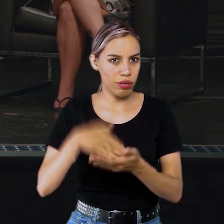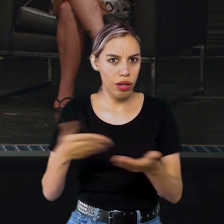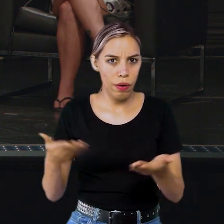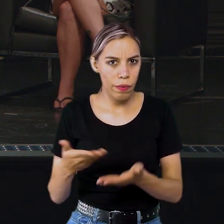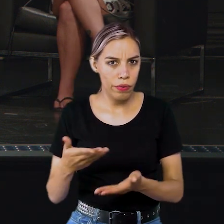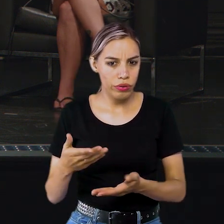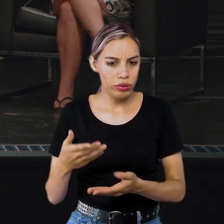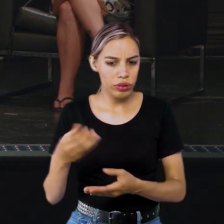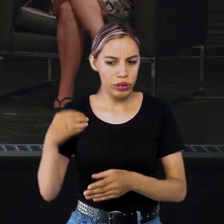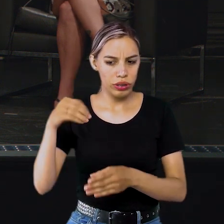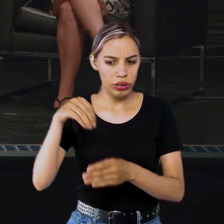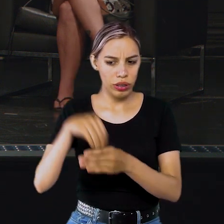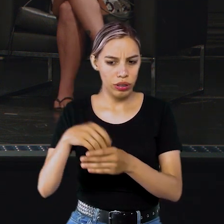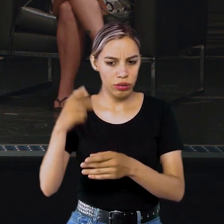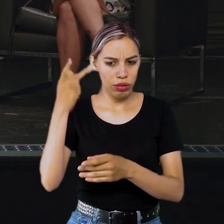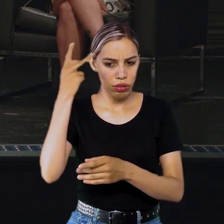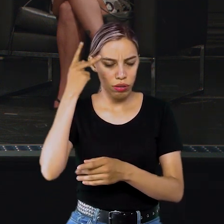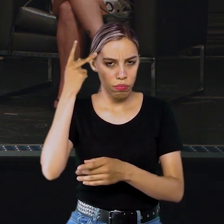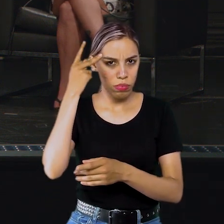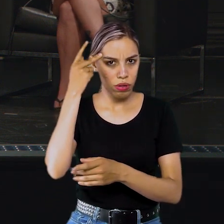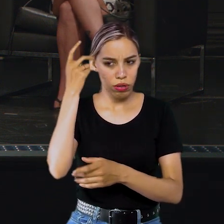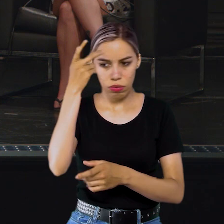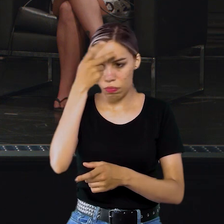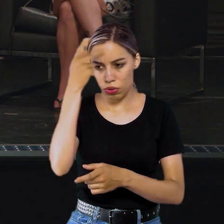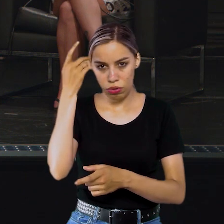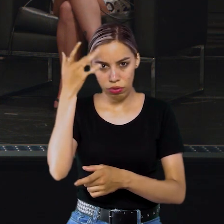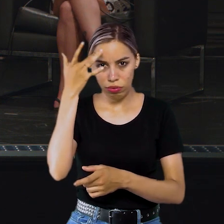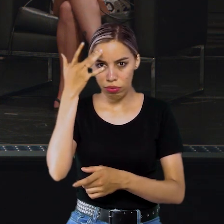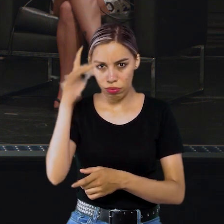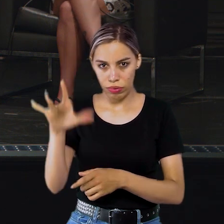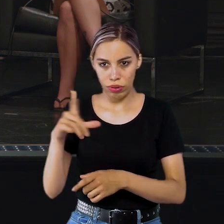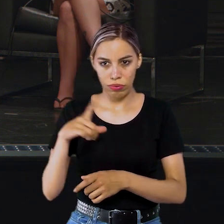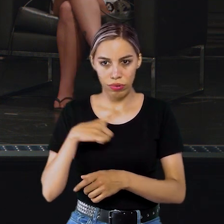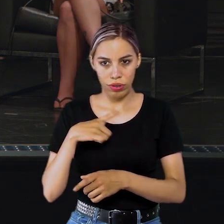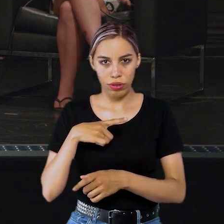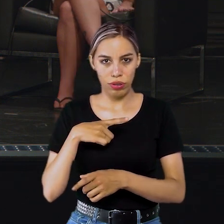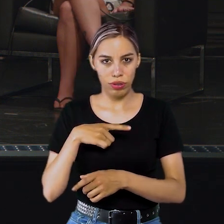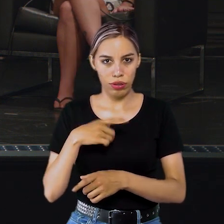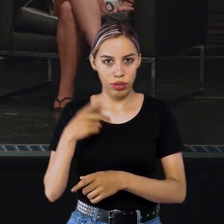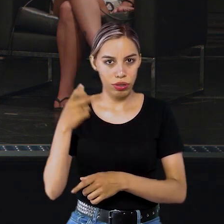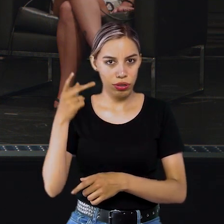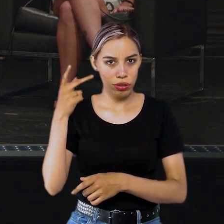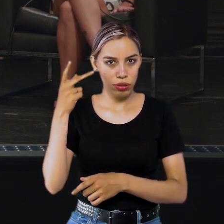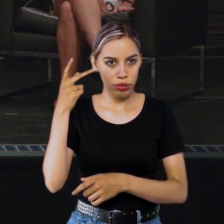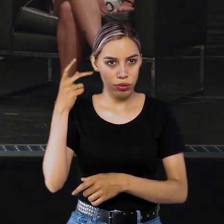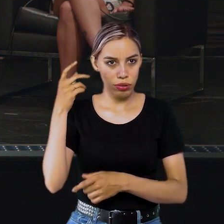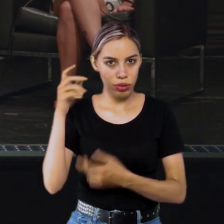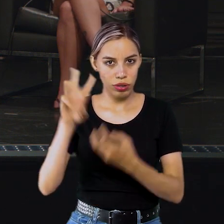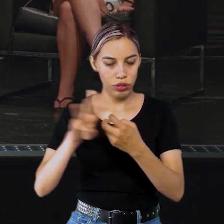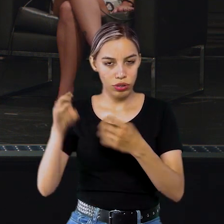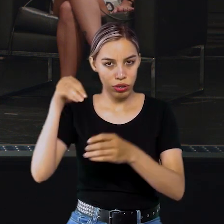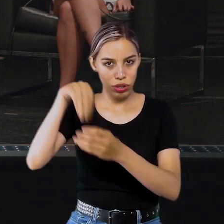Paulo que não sabem que existem indígenas aqui, ou que existe uma terra indígena aqui na cidade de São Paulo.